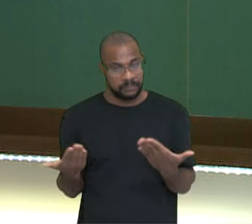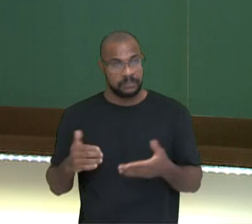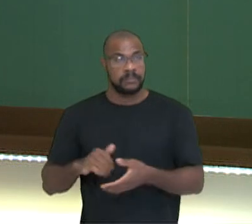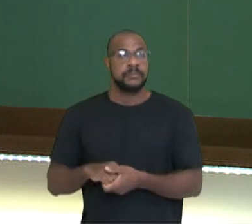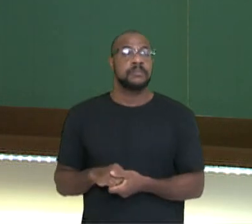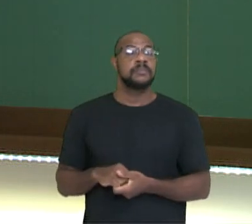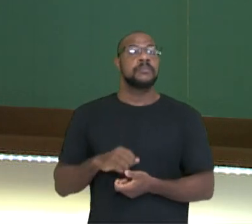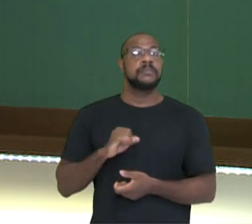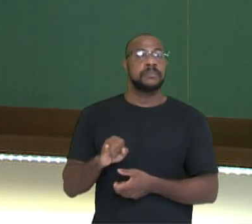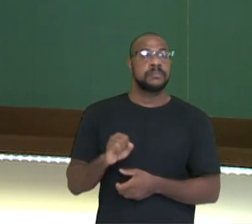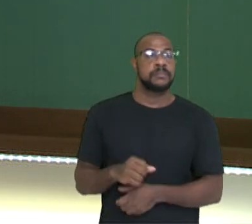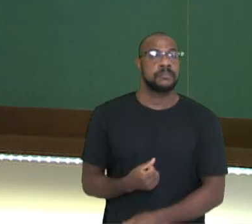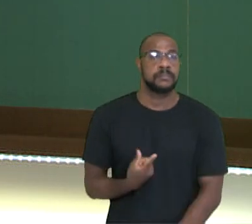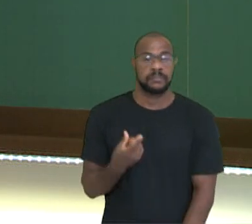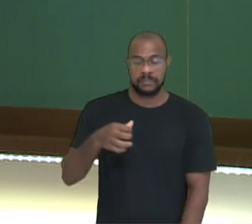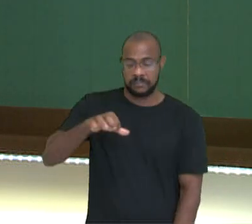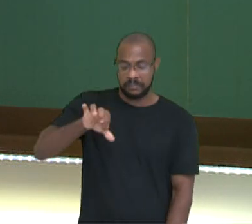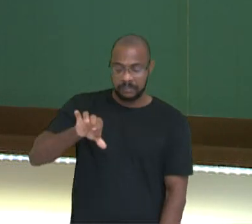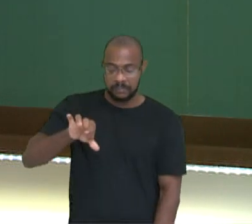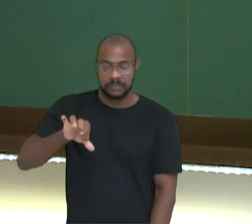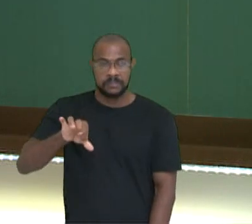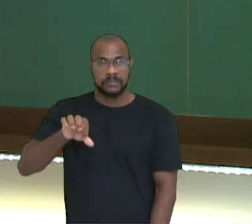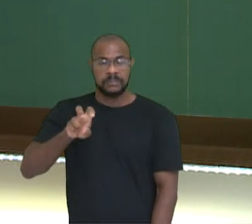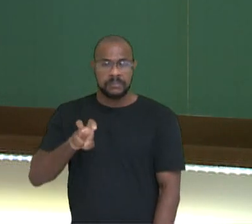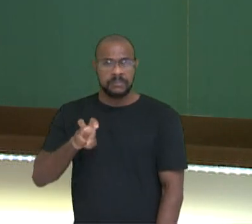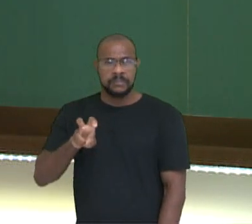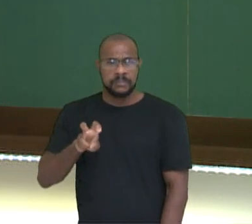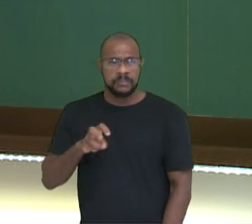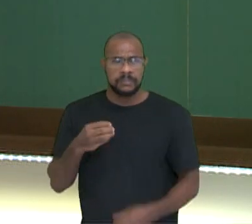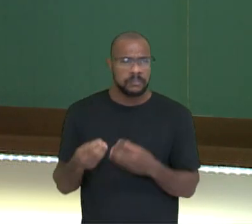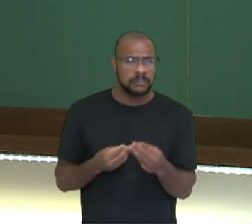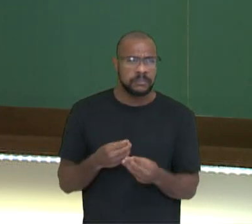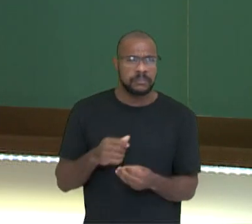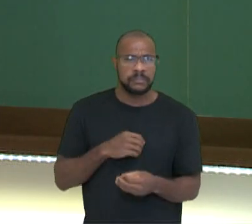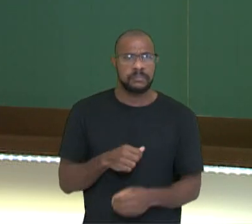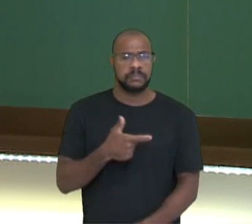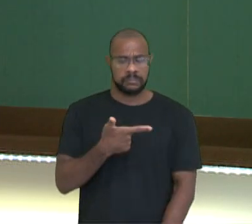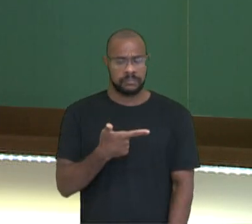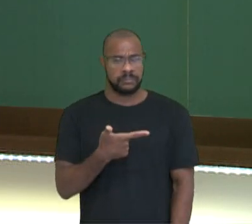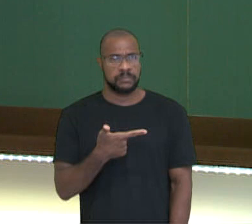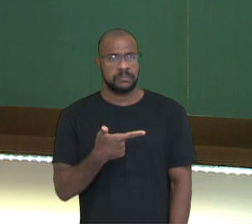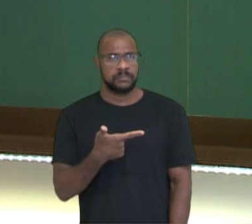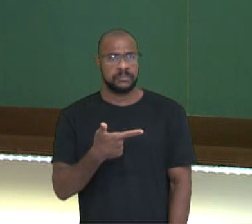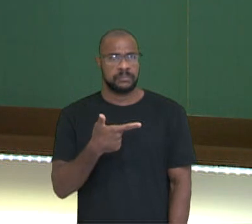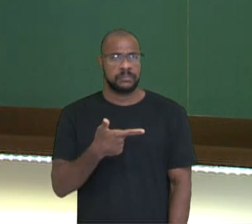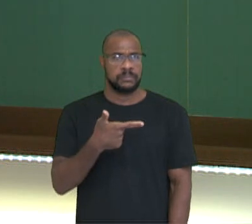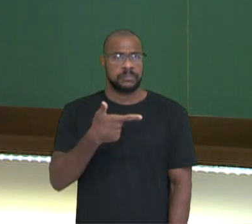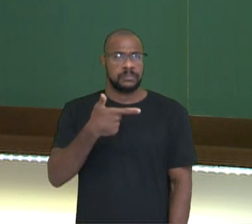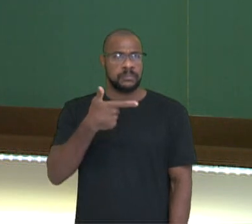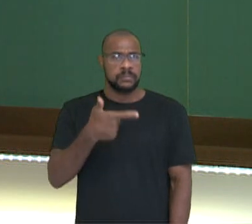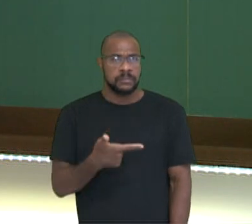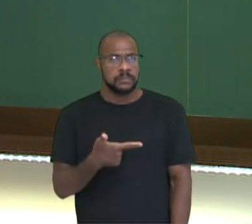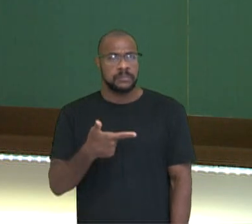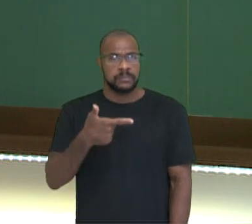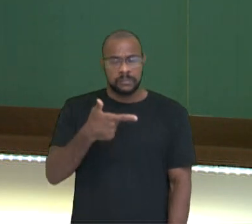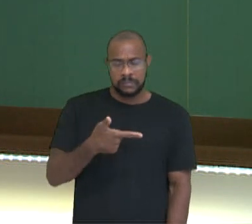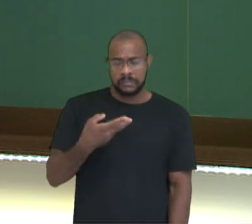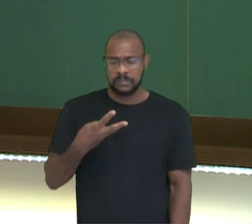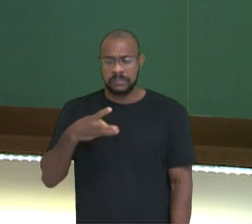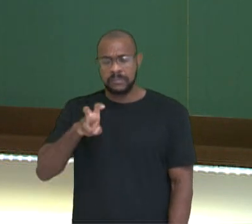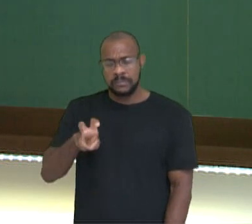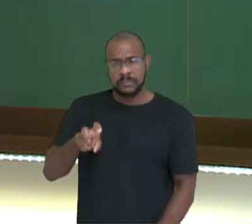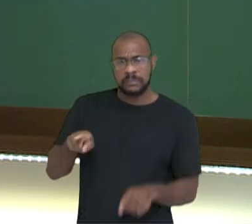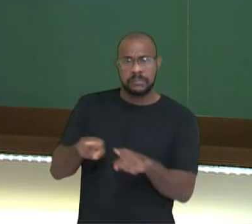ângulo de 195 graus pertence ao terceiro quadrante e o de 235 graus também pertence ao terceiro